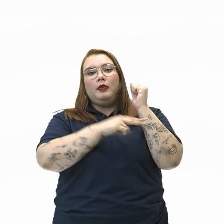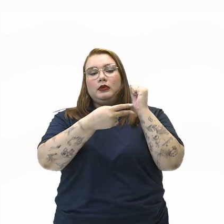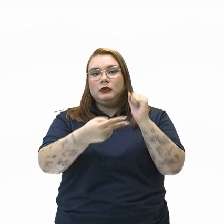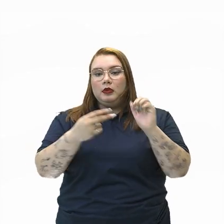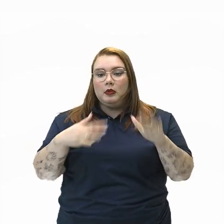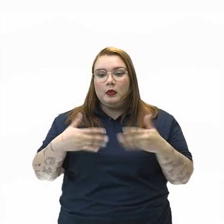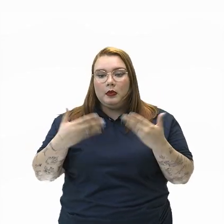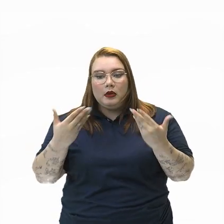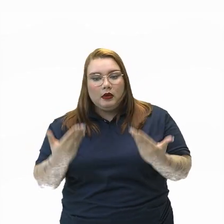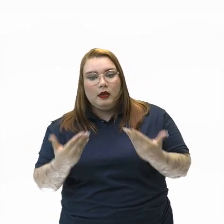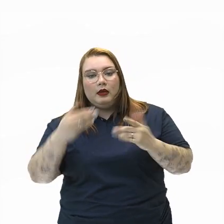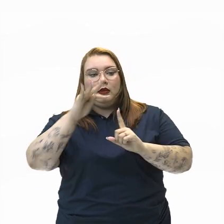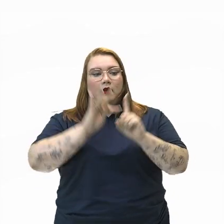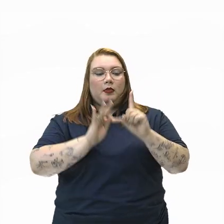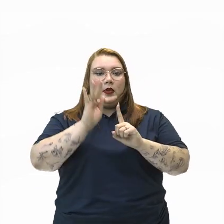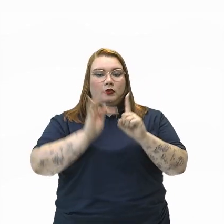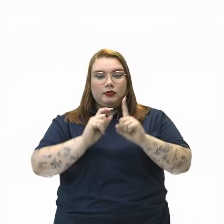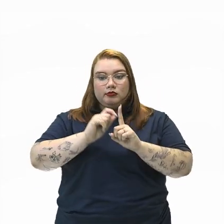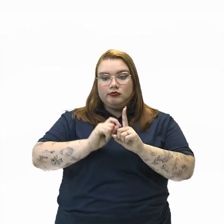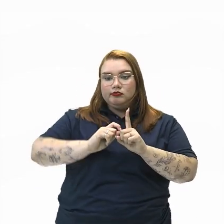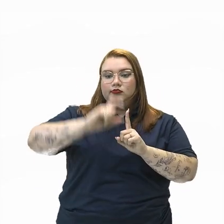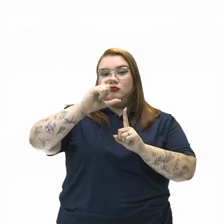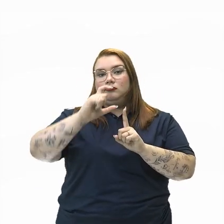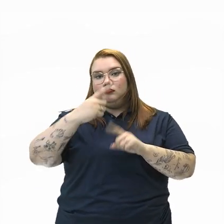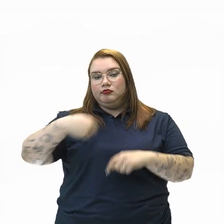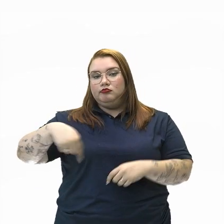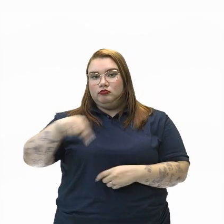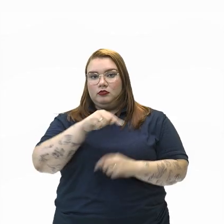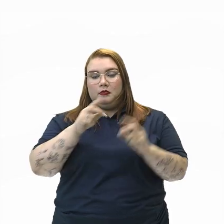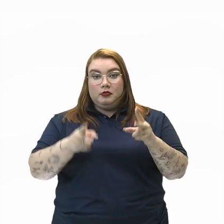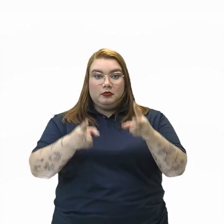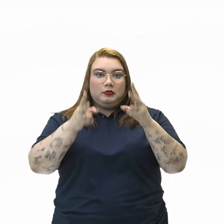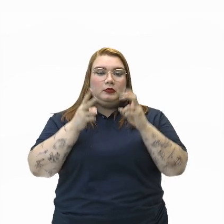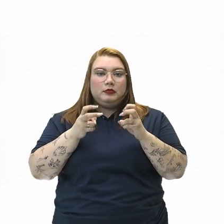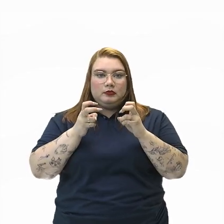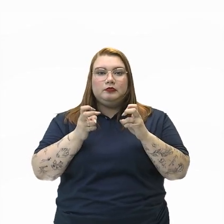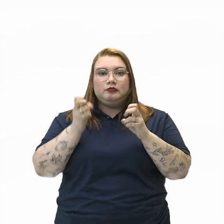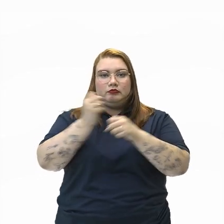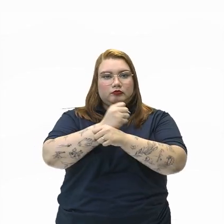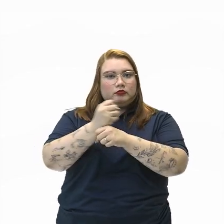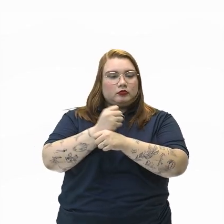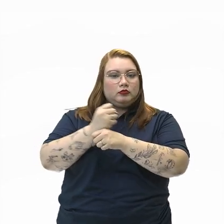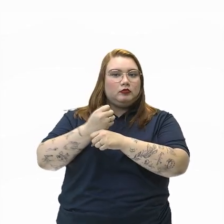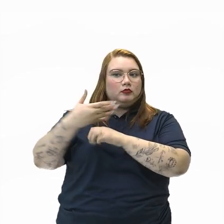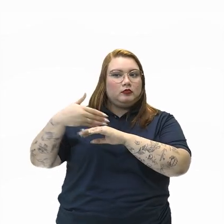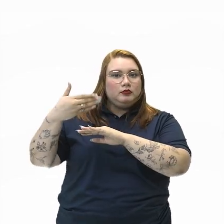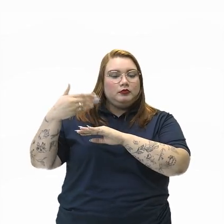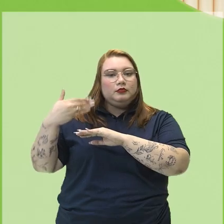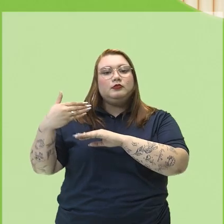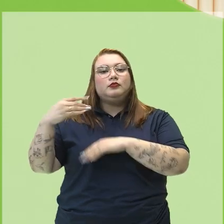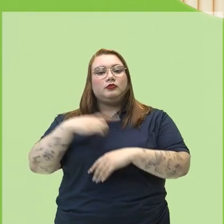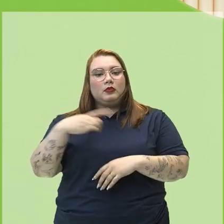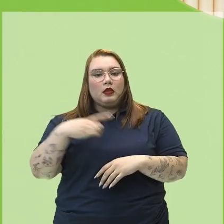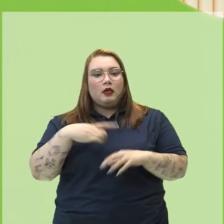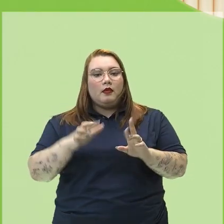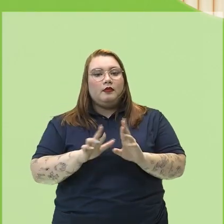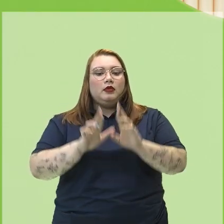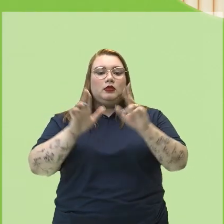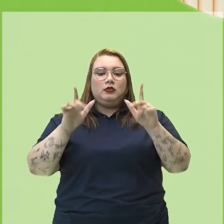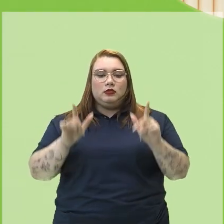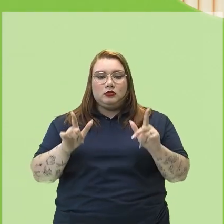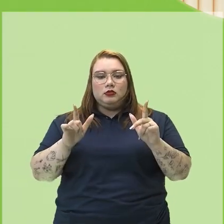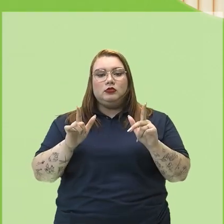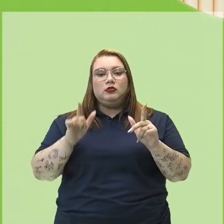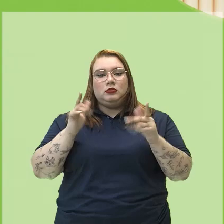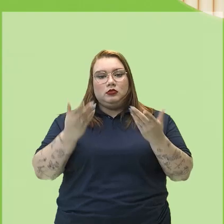temos o aumento da temperatura. Eu acho que vocês perceberam aí que nos últimos tempos existem bastante diferença ali, né?